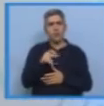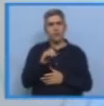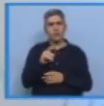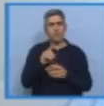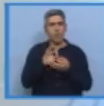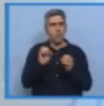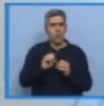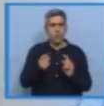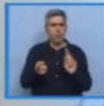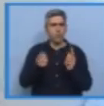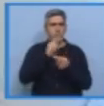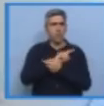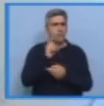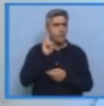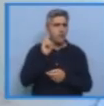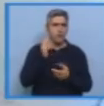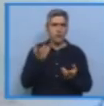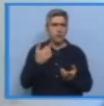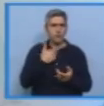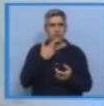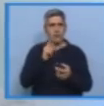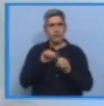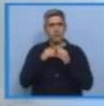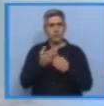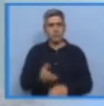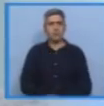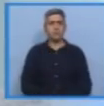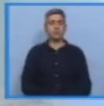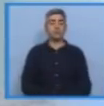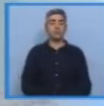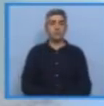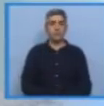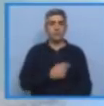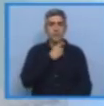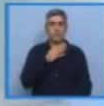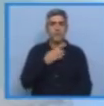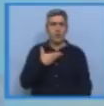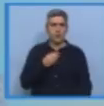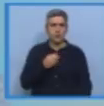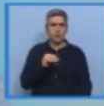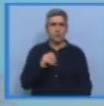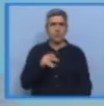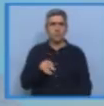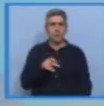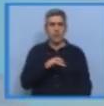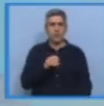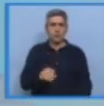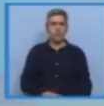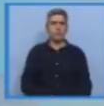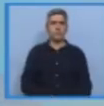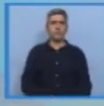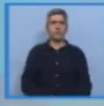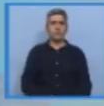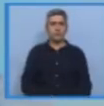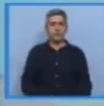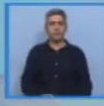uma inversão de valores e daquilo que eu entendo que deve ser a sociedade. Fernando Sampaio, de que forma é que também